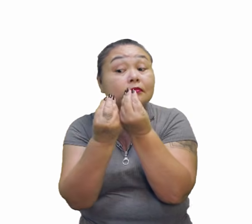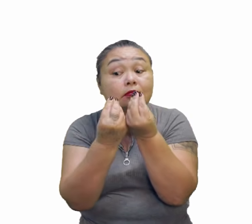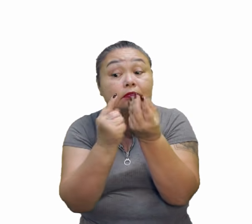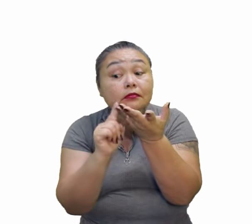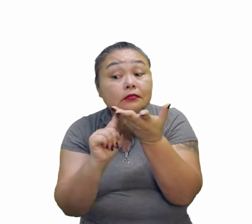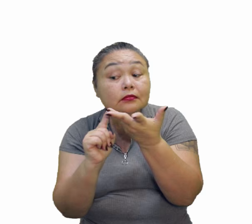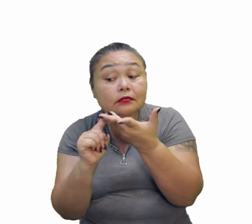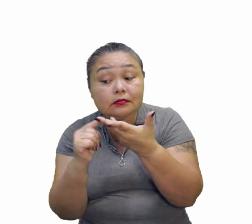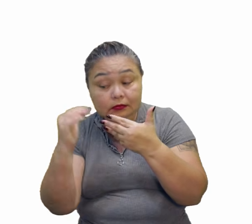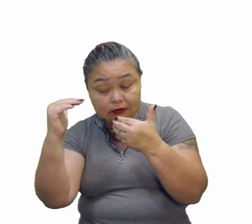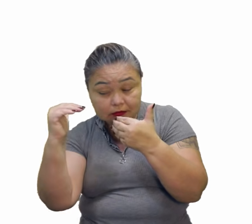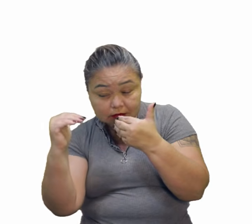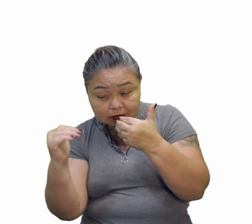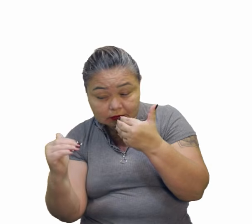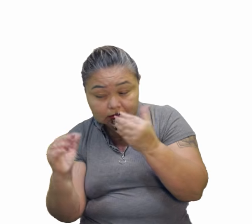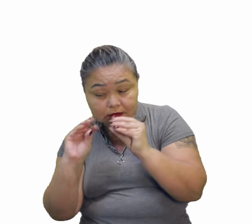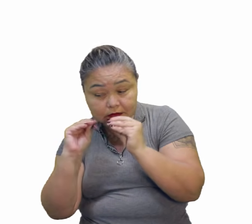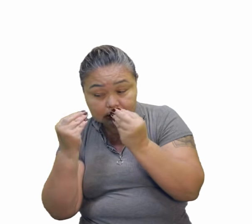substâncias abaixo,